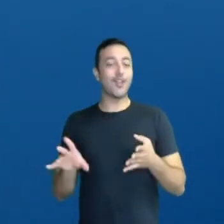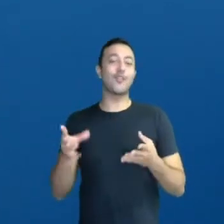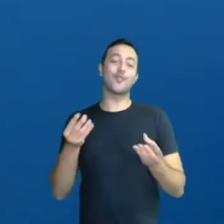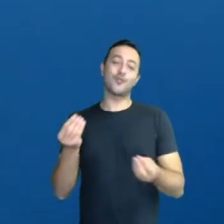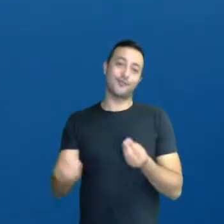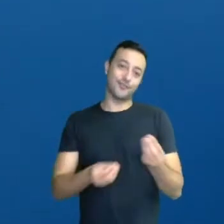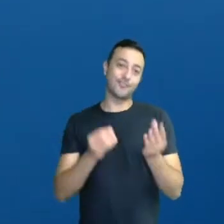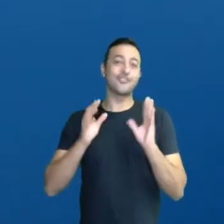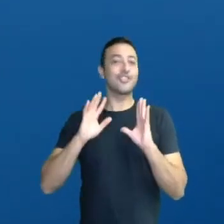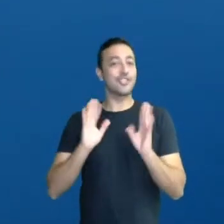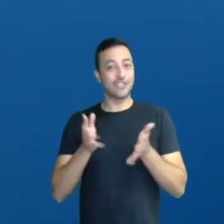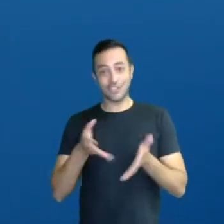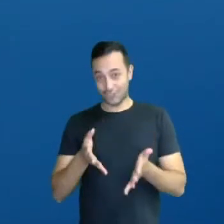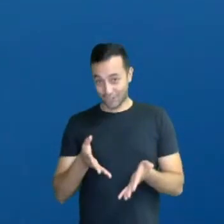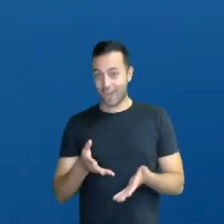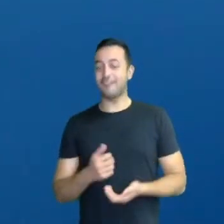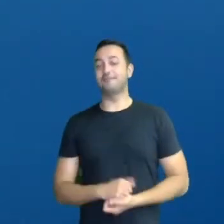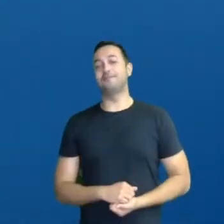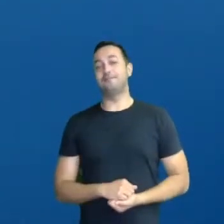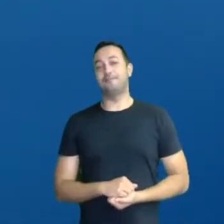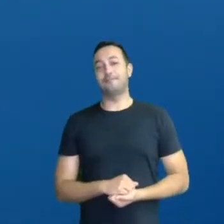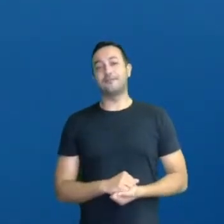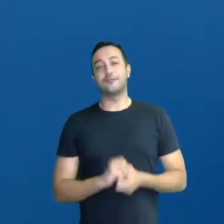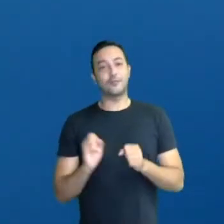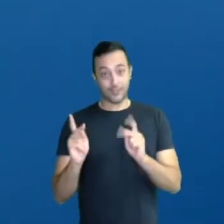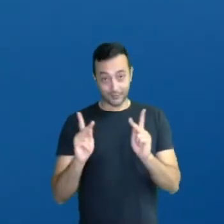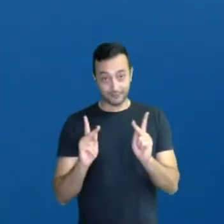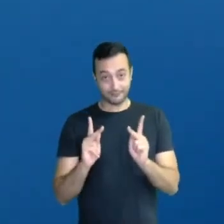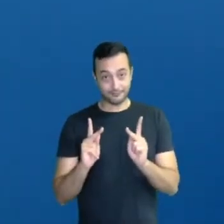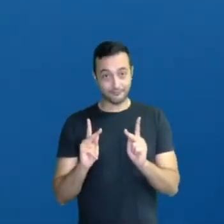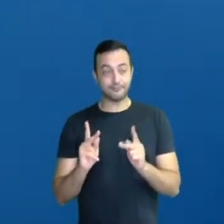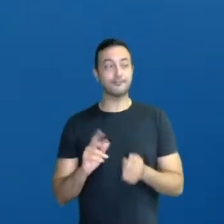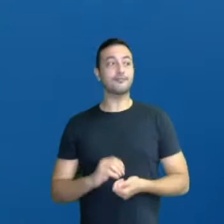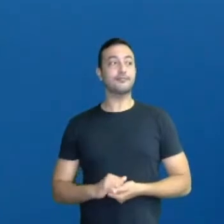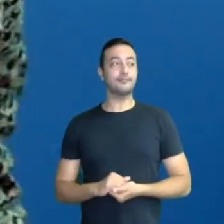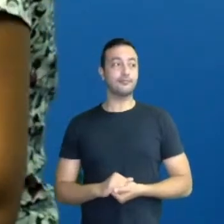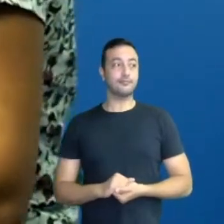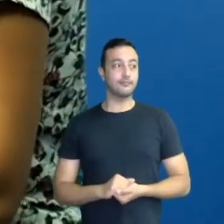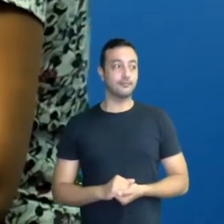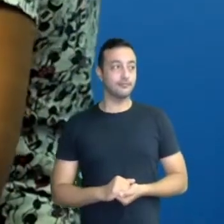a gente já vivenciou, ok? Vamos lá?